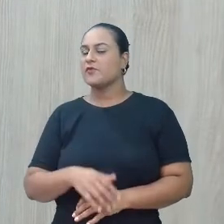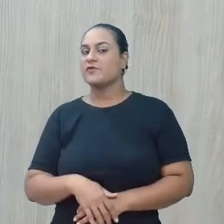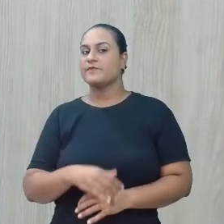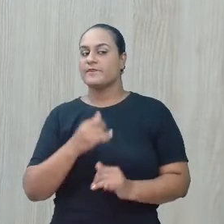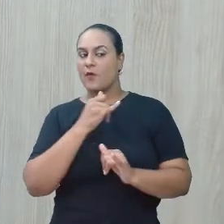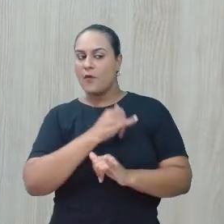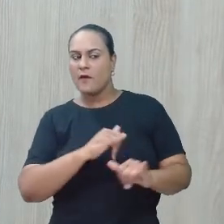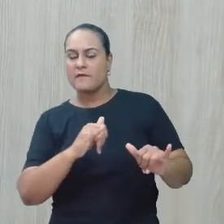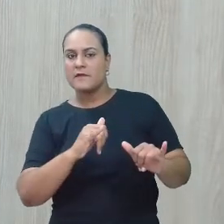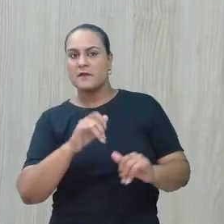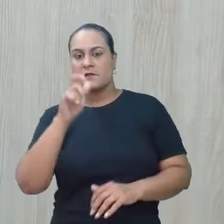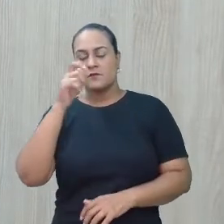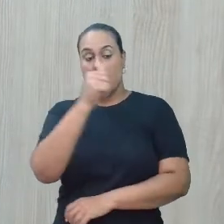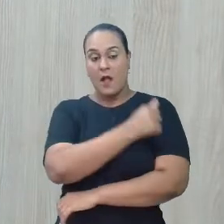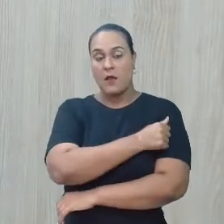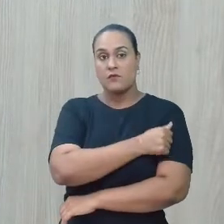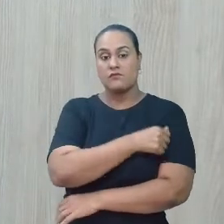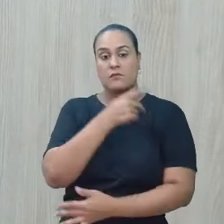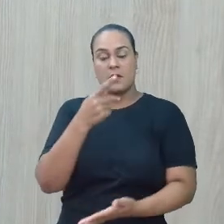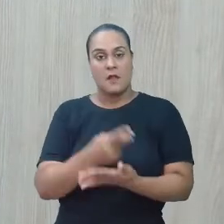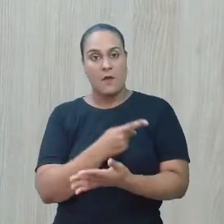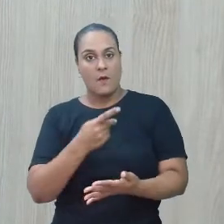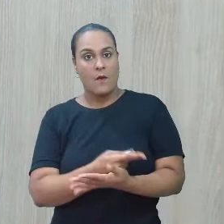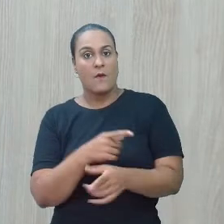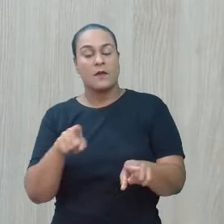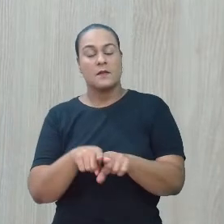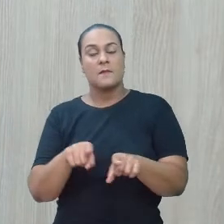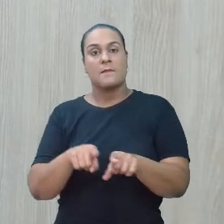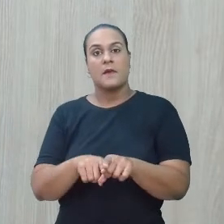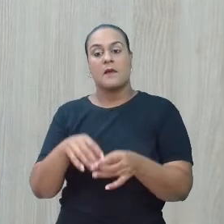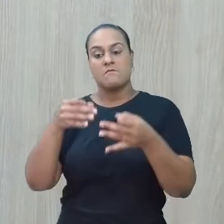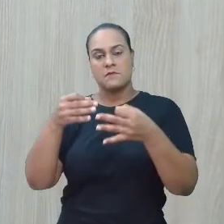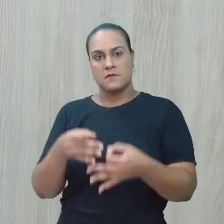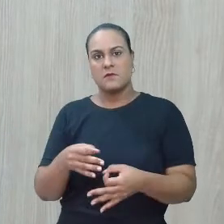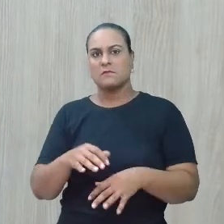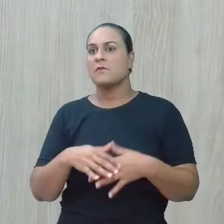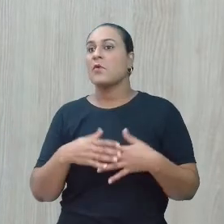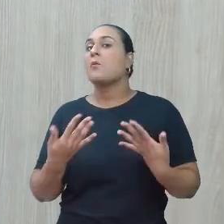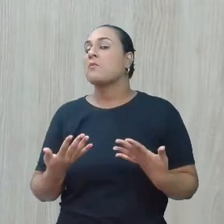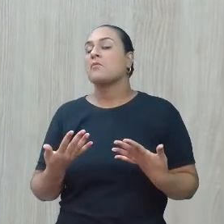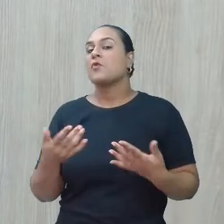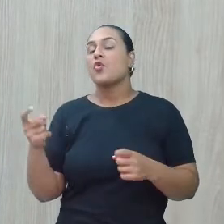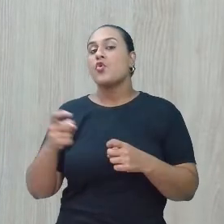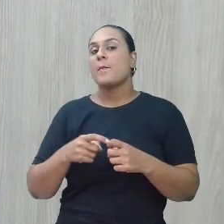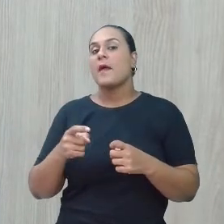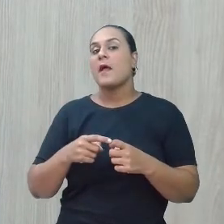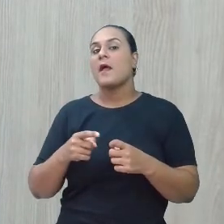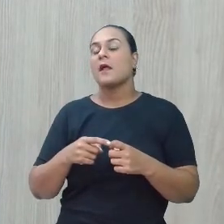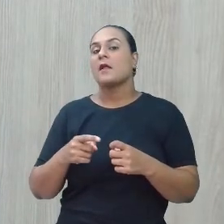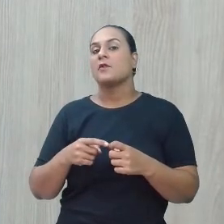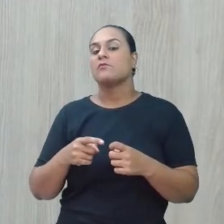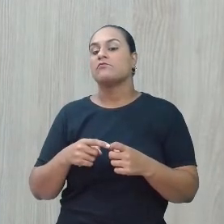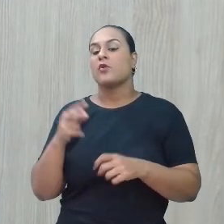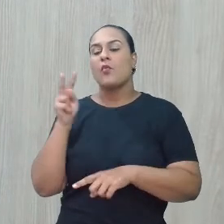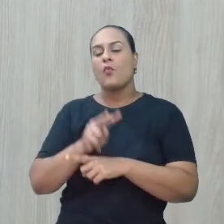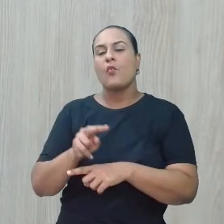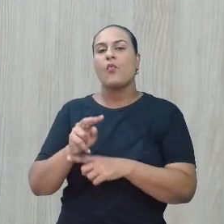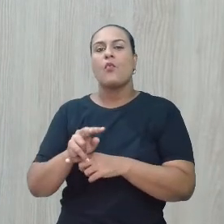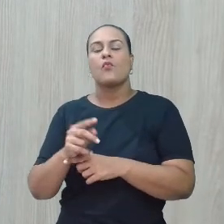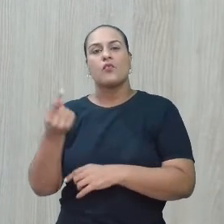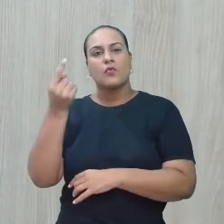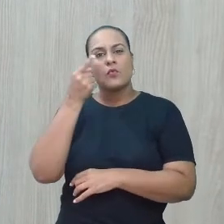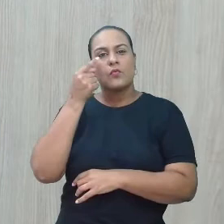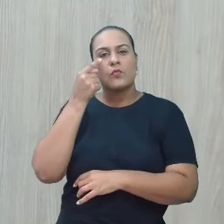acertou. Então, a pergunta dela é qual o nome que se dá ao médico que cuida dos olhos? Então, Então, prestem bastante atenção, vão